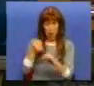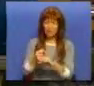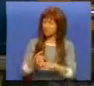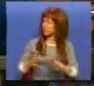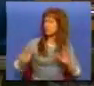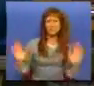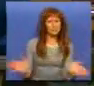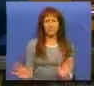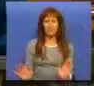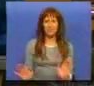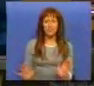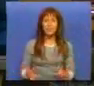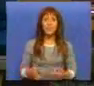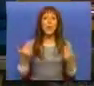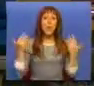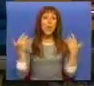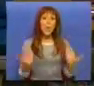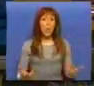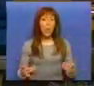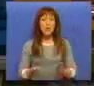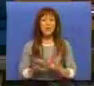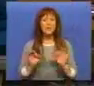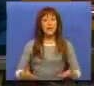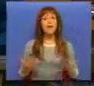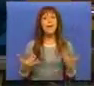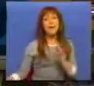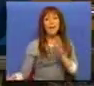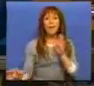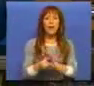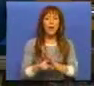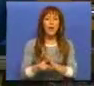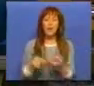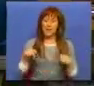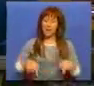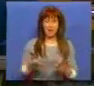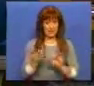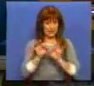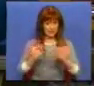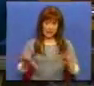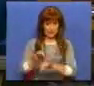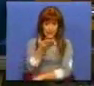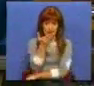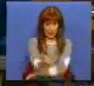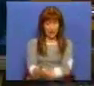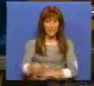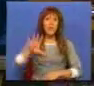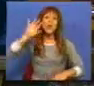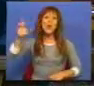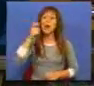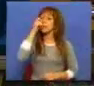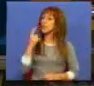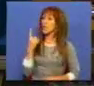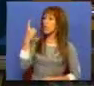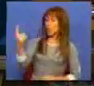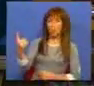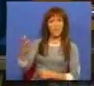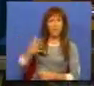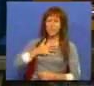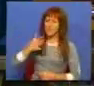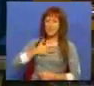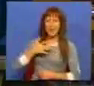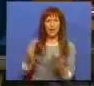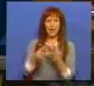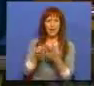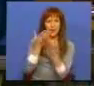deve ser deles. Hoje, com a atual lei, nestas situações, e quando um dos cônjuges não quer